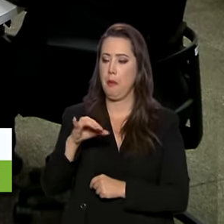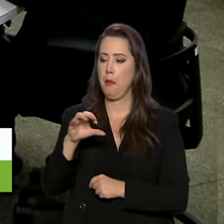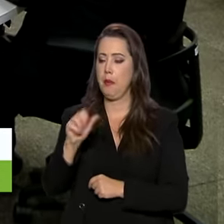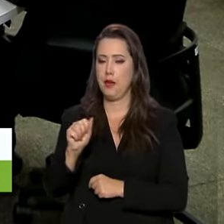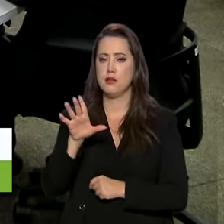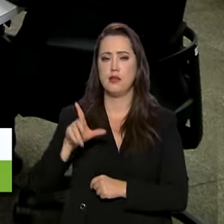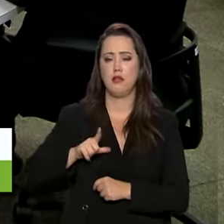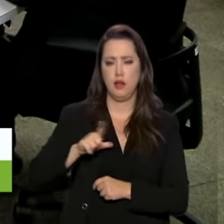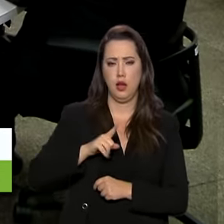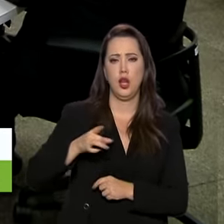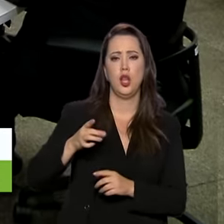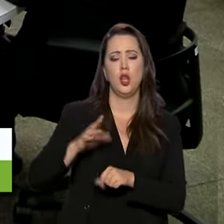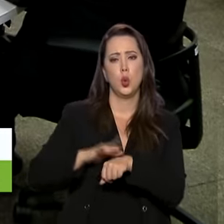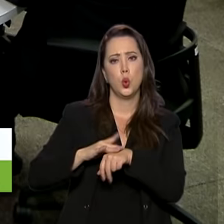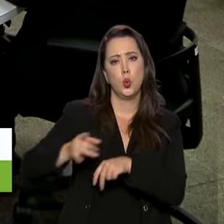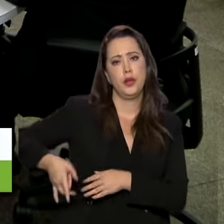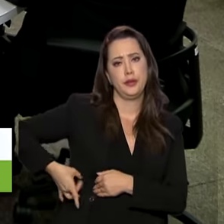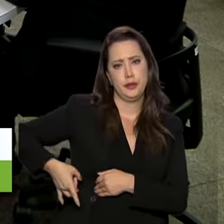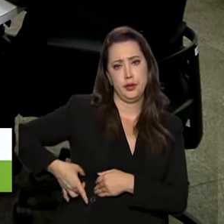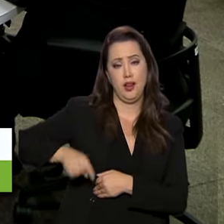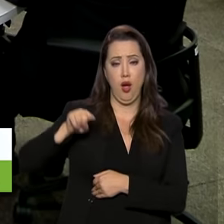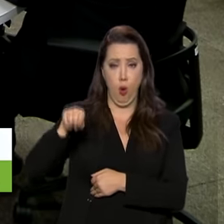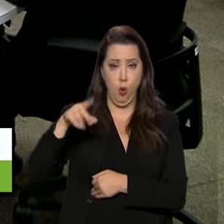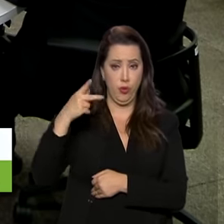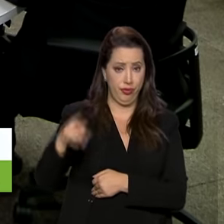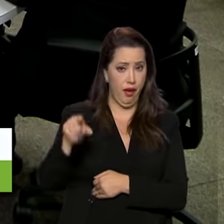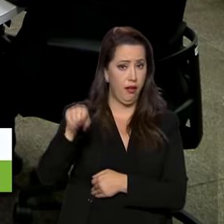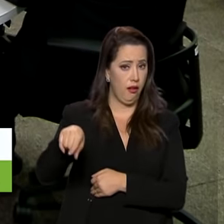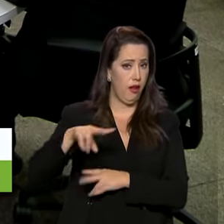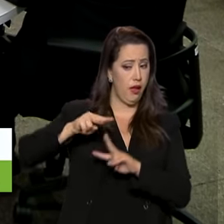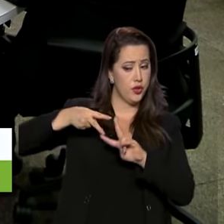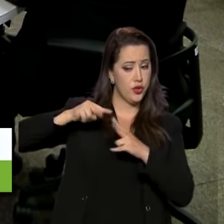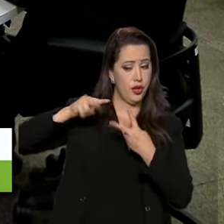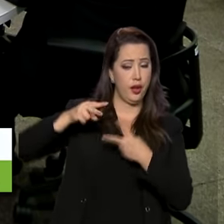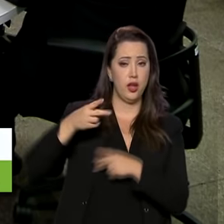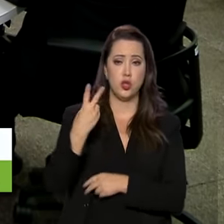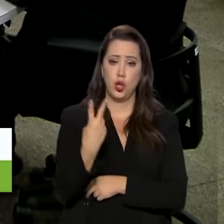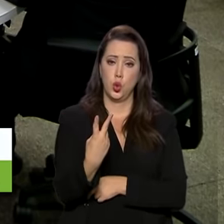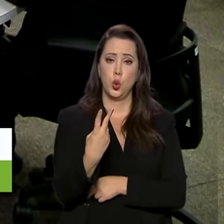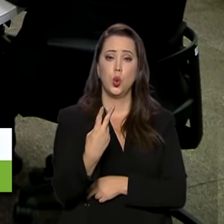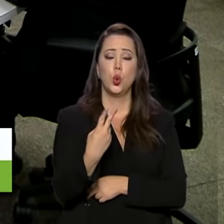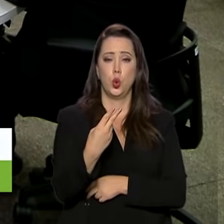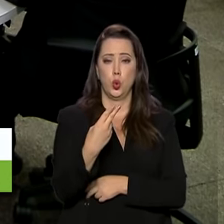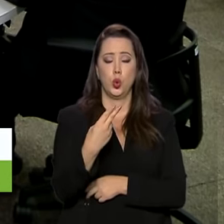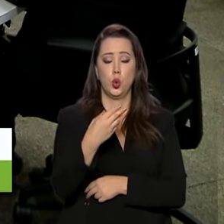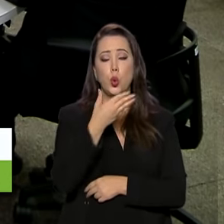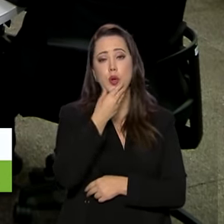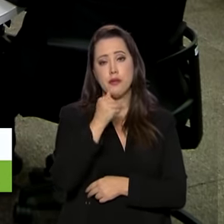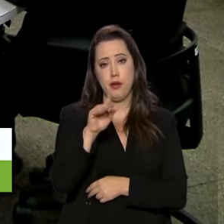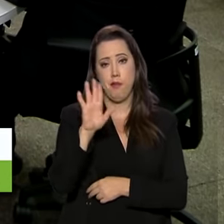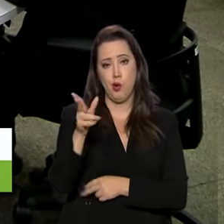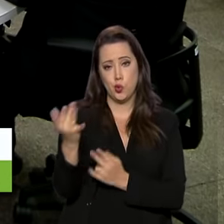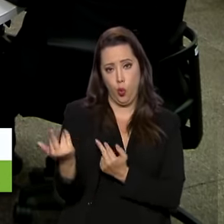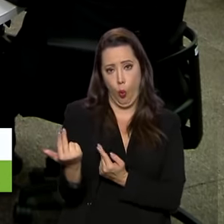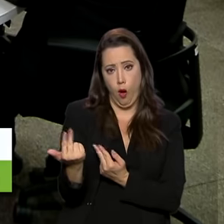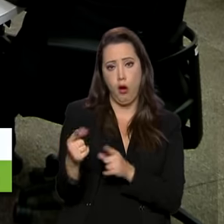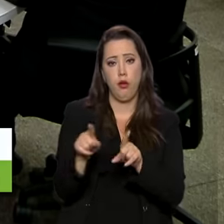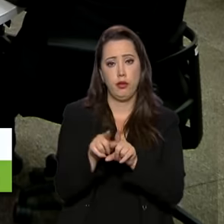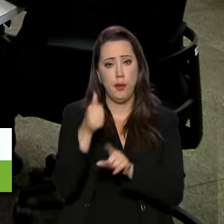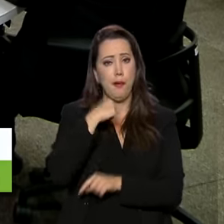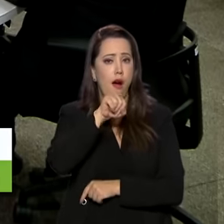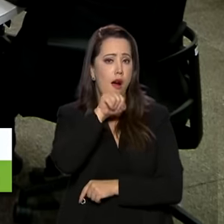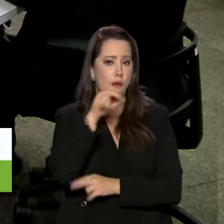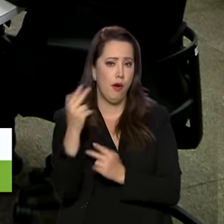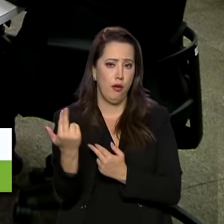condições genética ela tem dois irmãos na mesma situação e perdeu a mãe por conta da doença enquanto aguarda